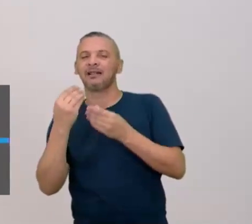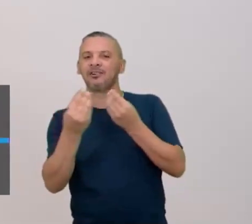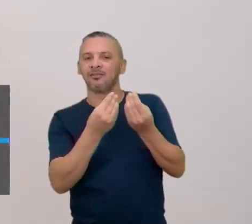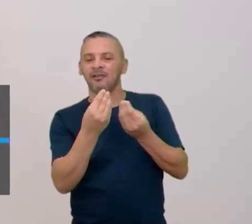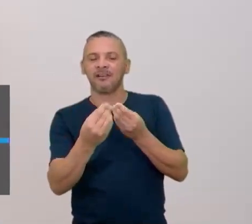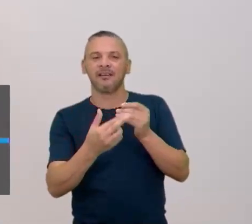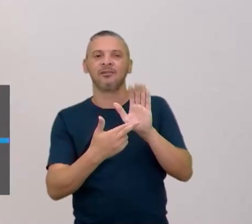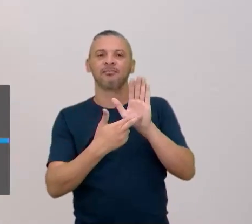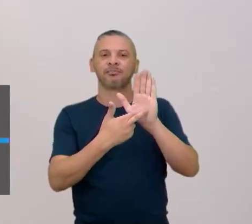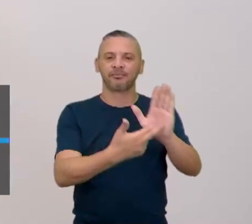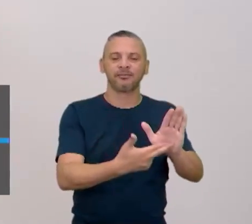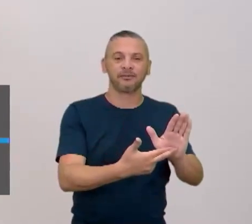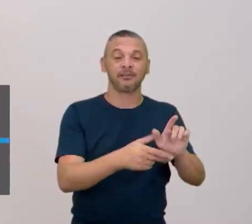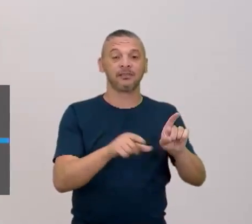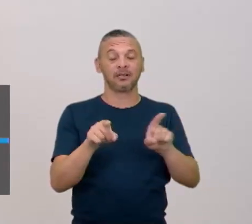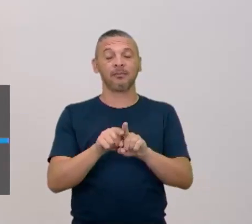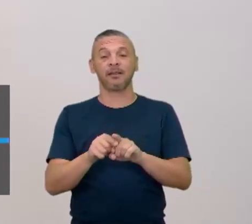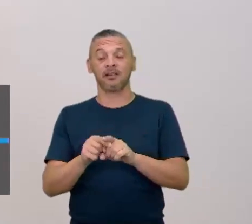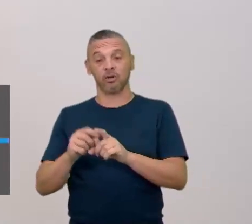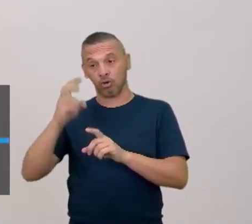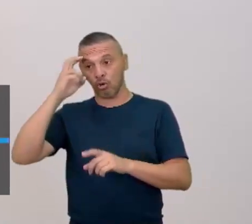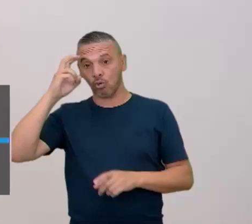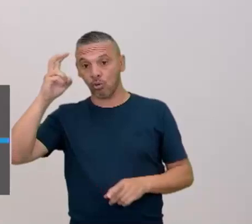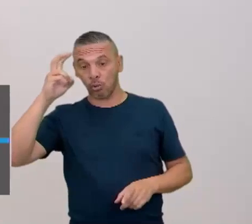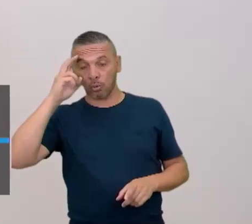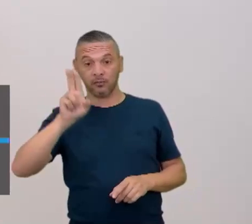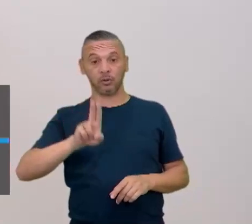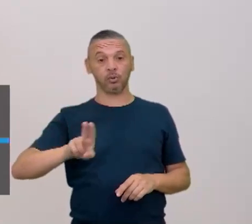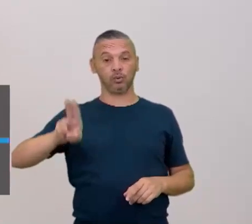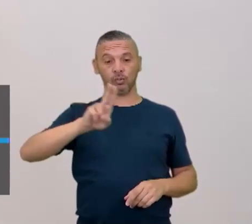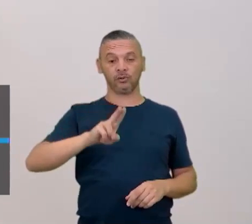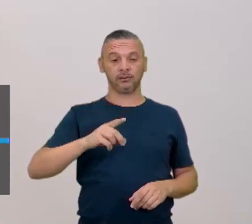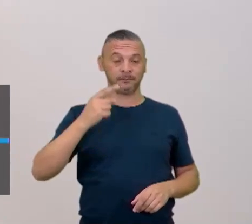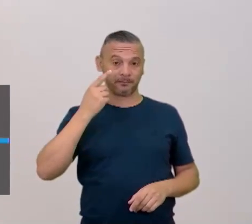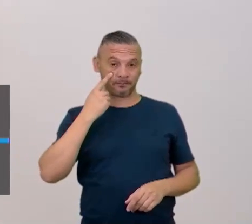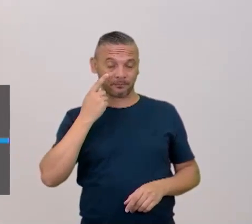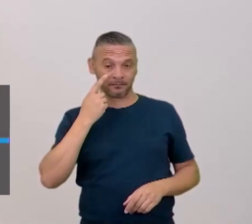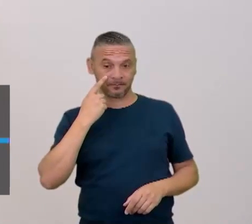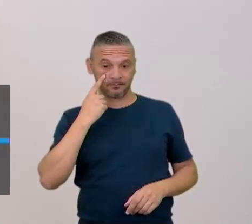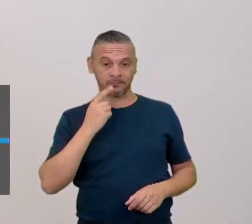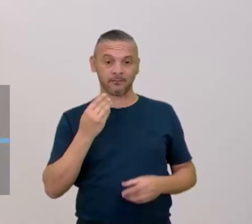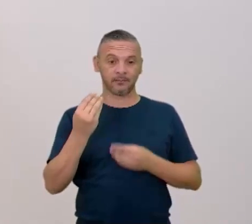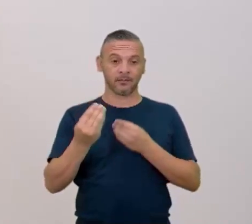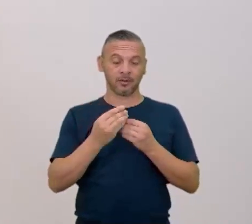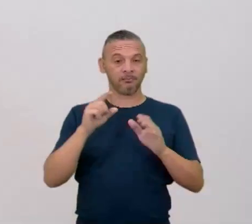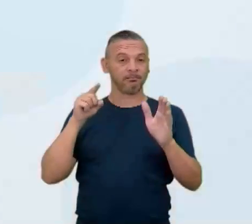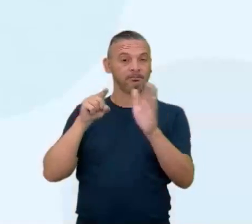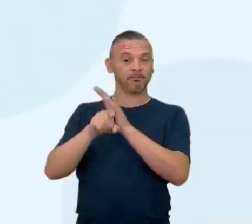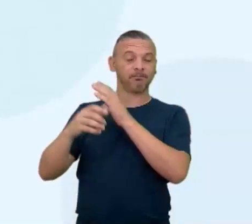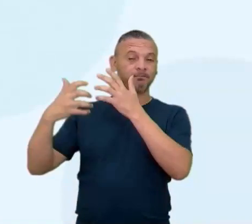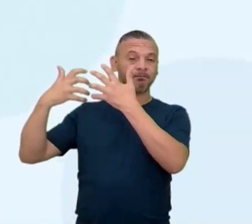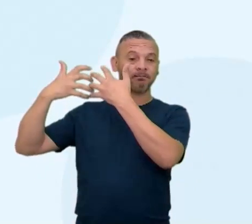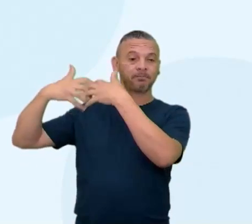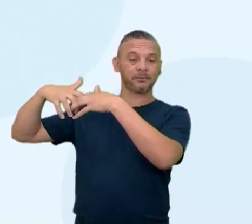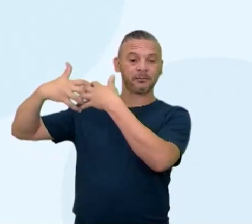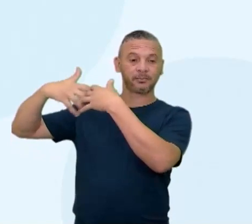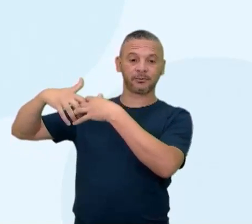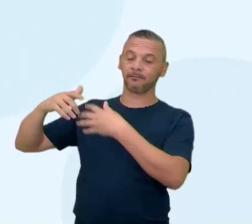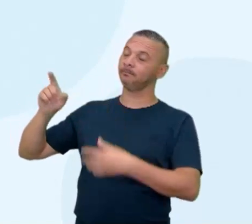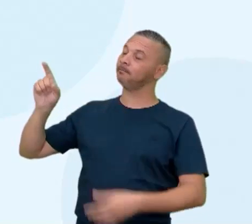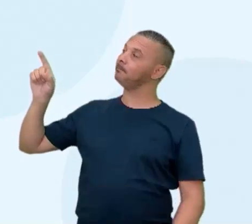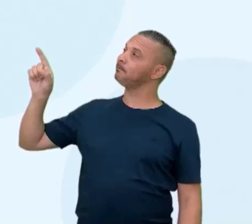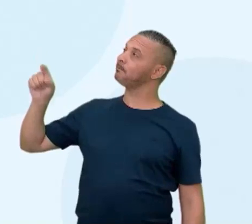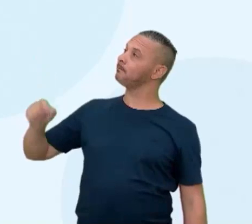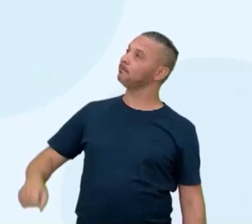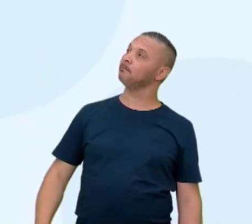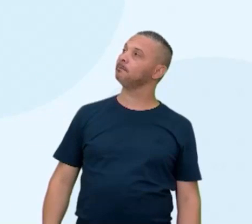representatividade, apropriação cultural e todo o contexto, tem aí para vocês aquele questionamento. Então, a última pergunta na tela desse